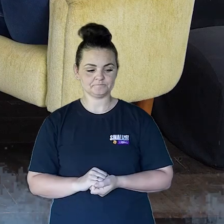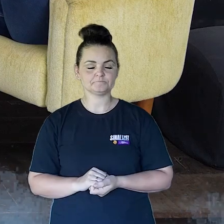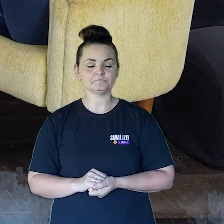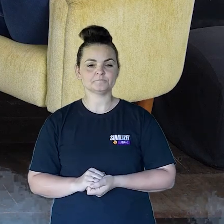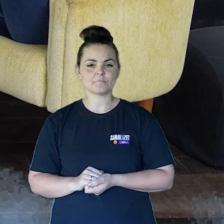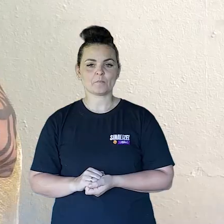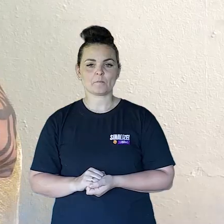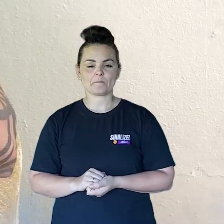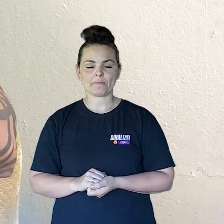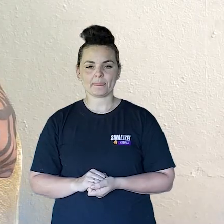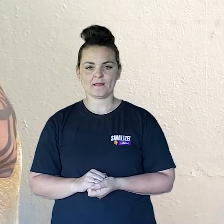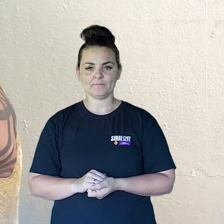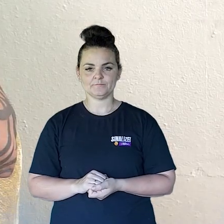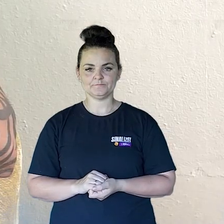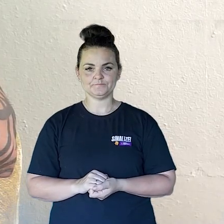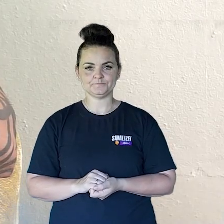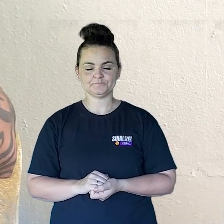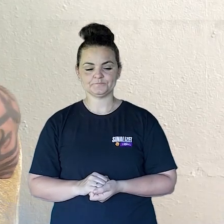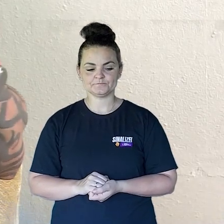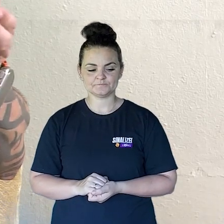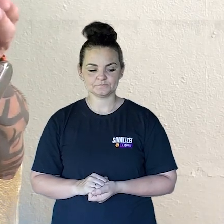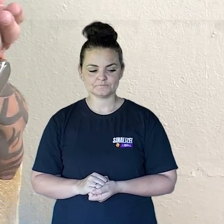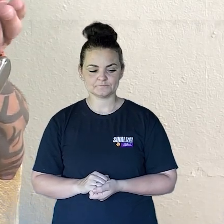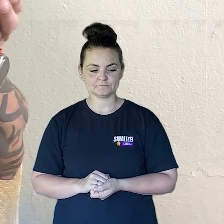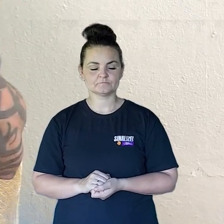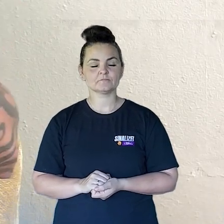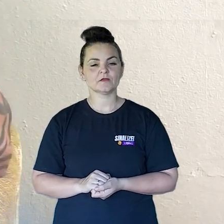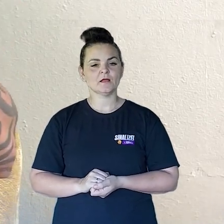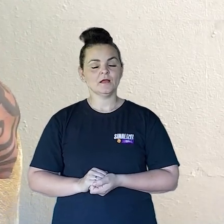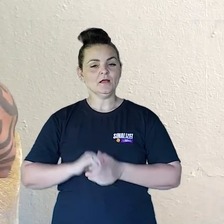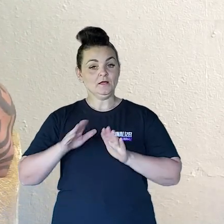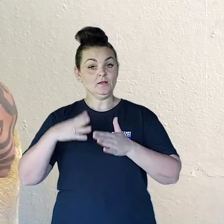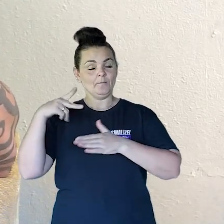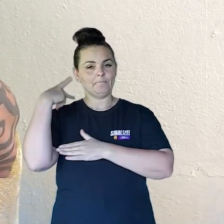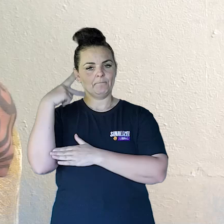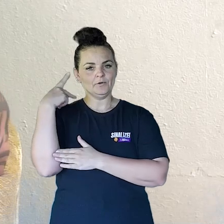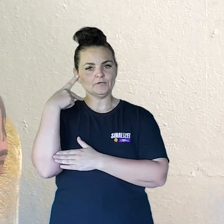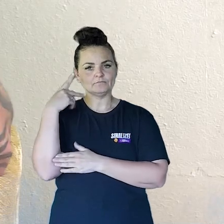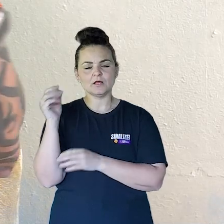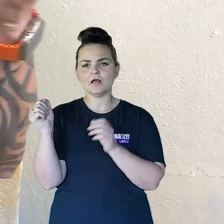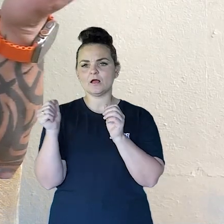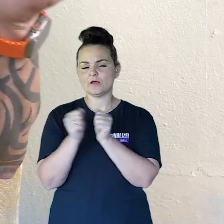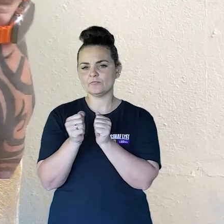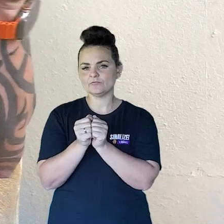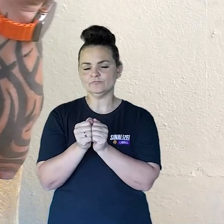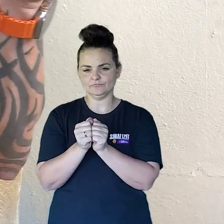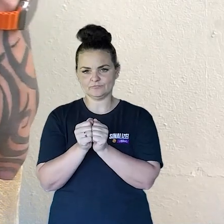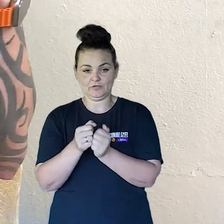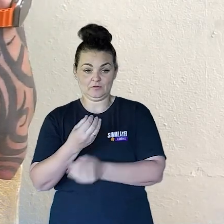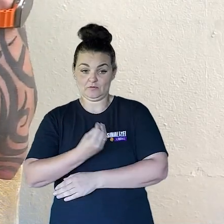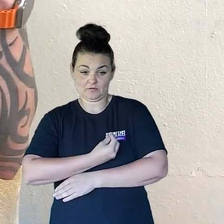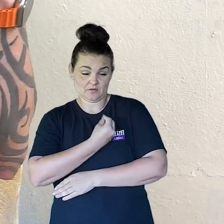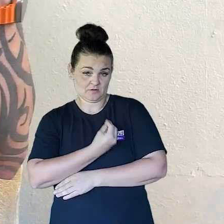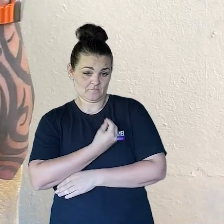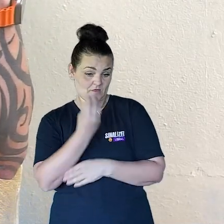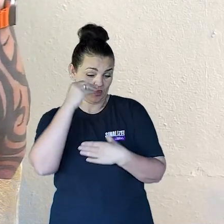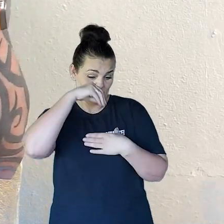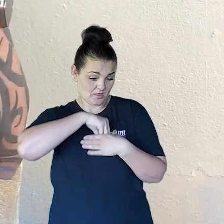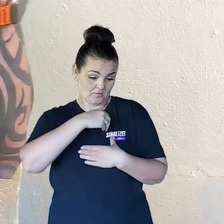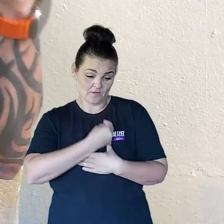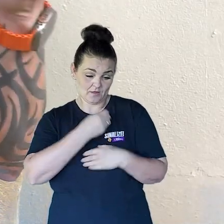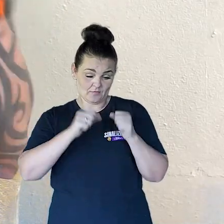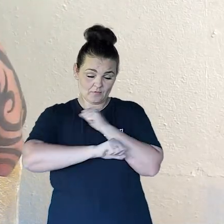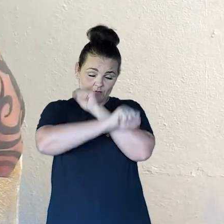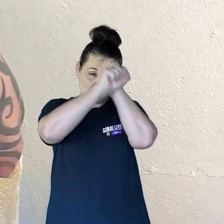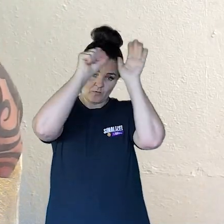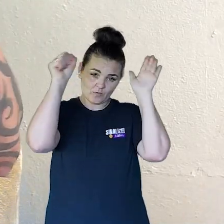Principalmente na questão, porque política, quando você fala em política, a política está na nossa vida desde a hora que você acorda. Desde a hora que você conversa